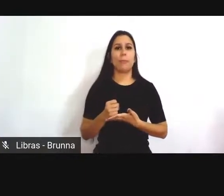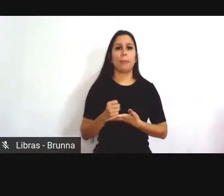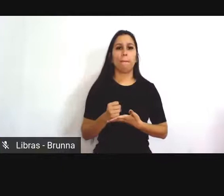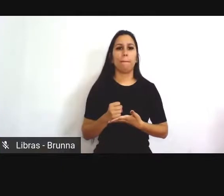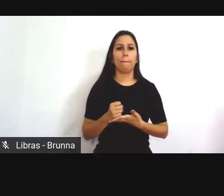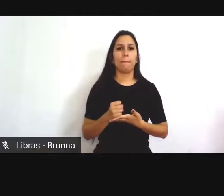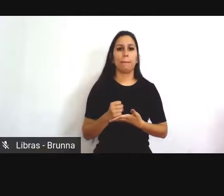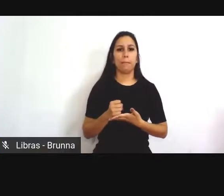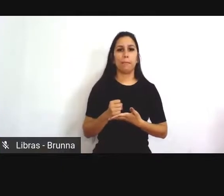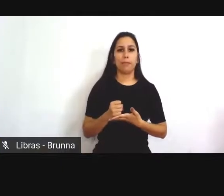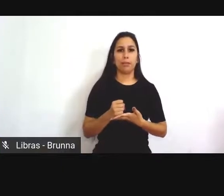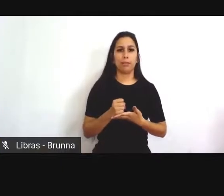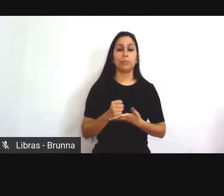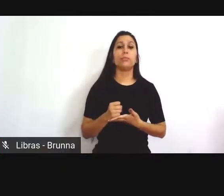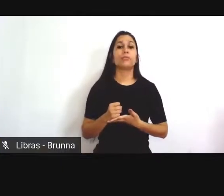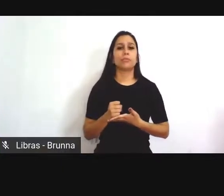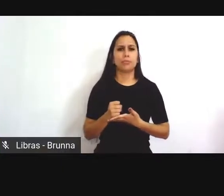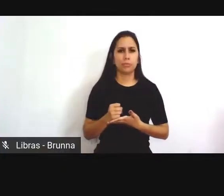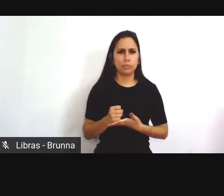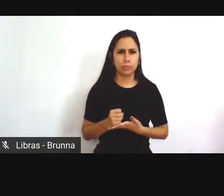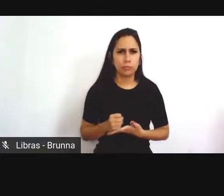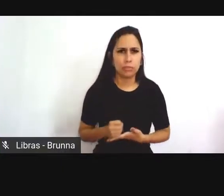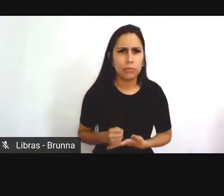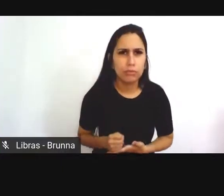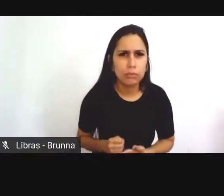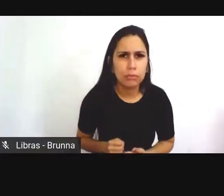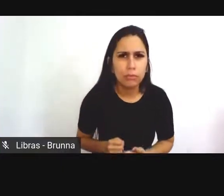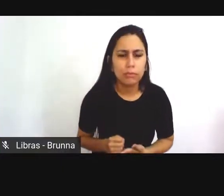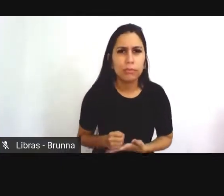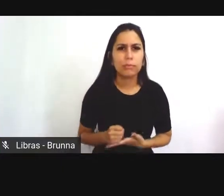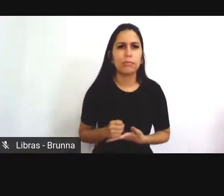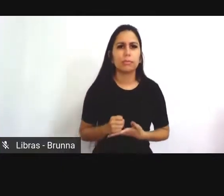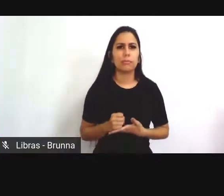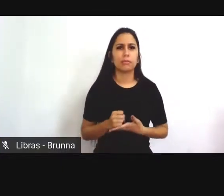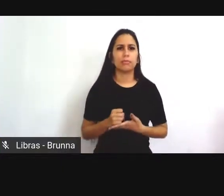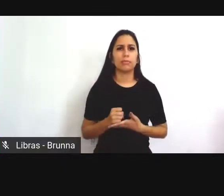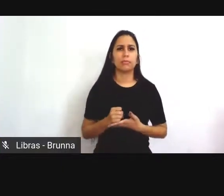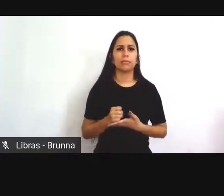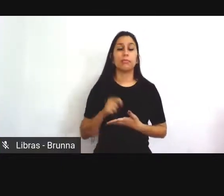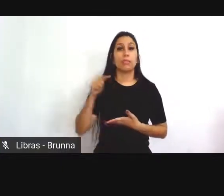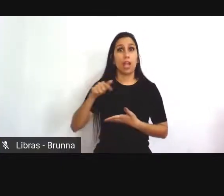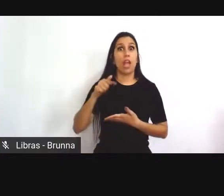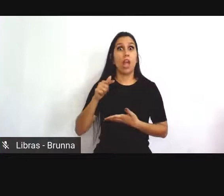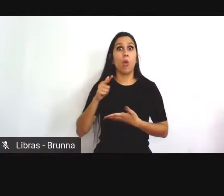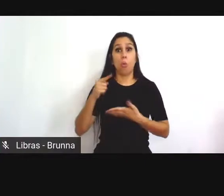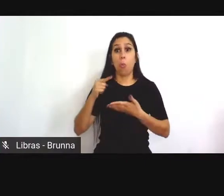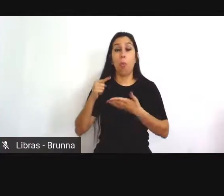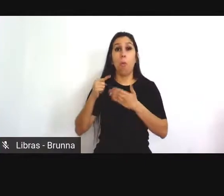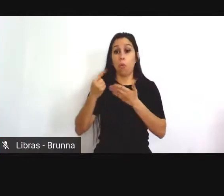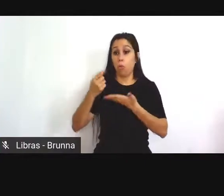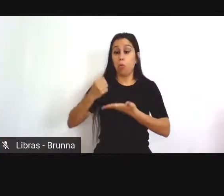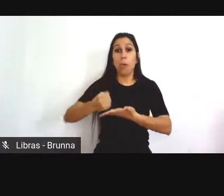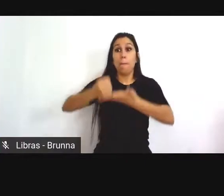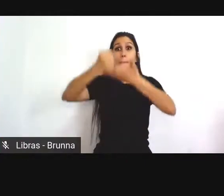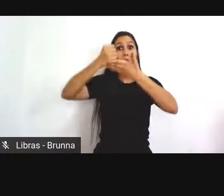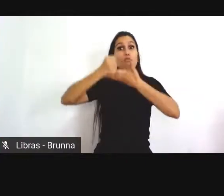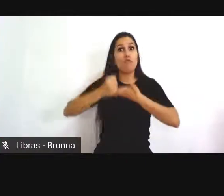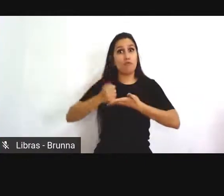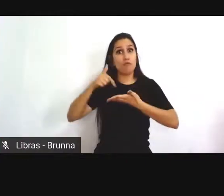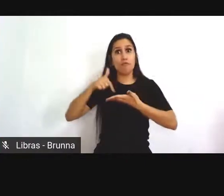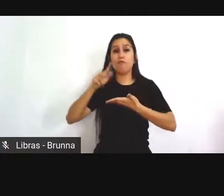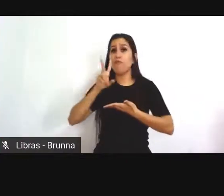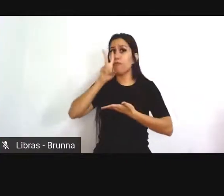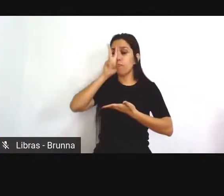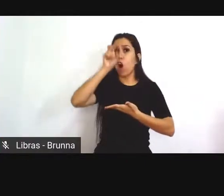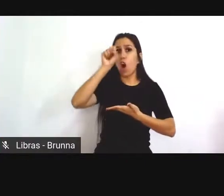amizade pessoal, quanto na rede de contatos profissionais, ela é um ponto de apoio muito forte. Ela é um ponto de